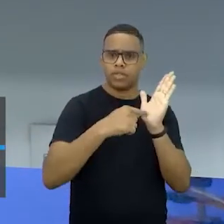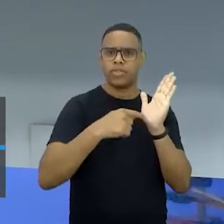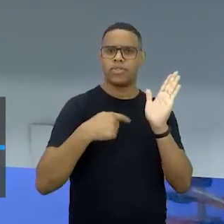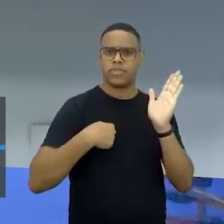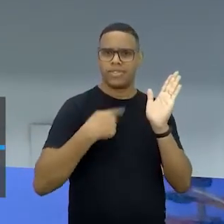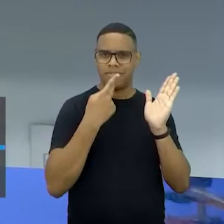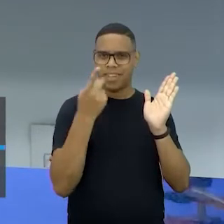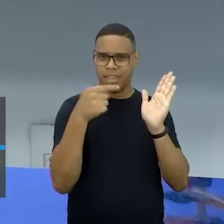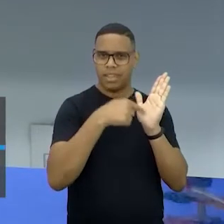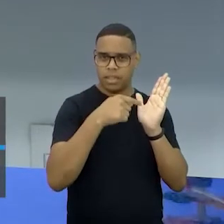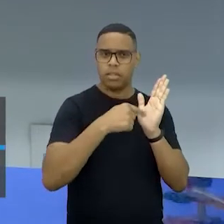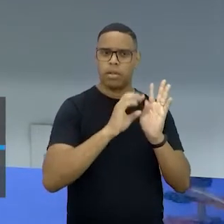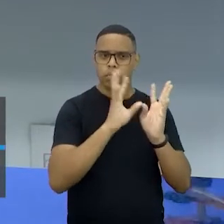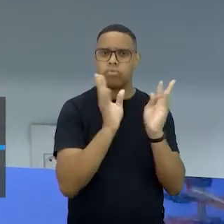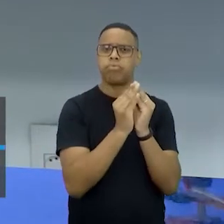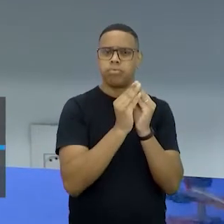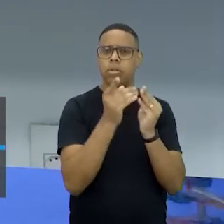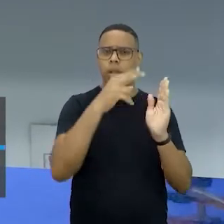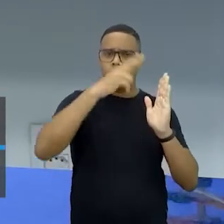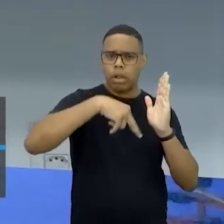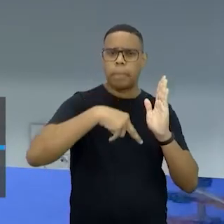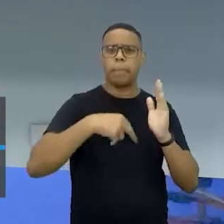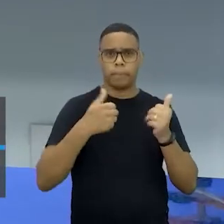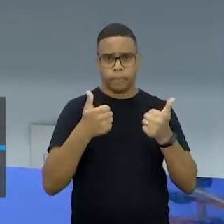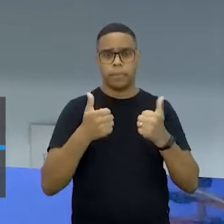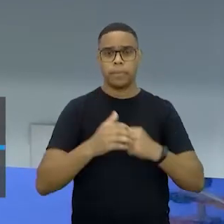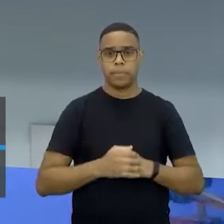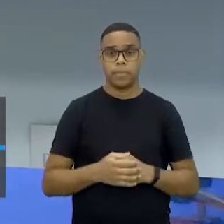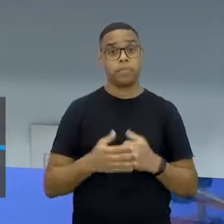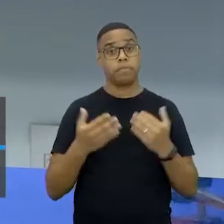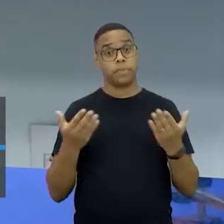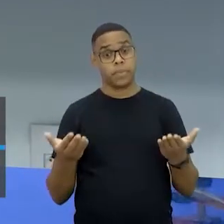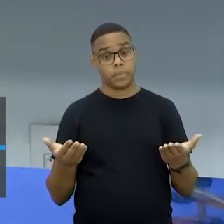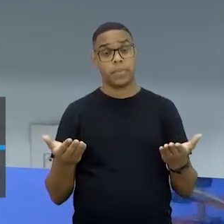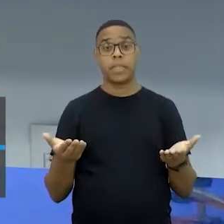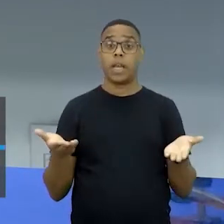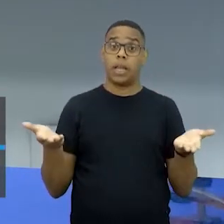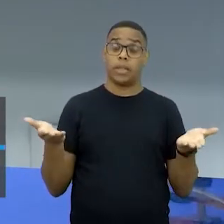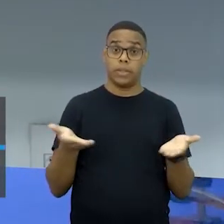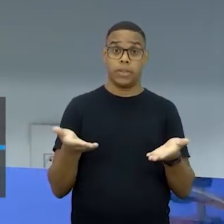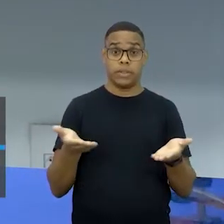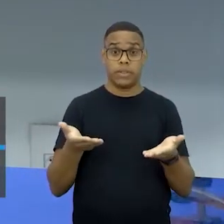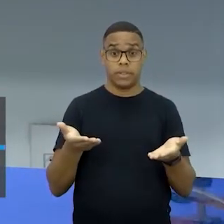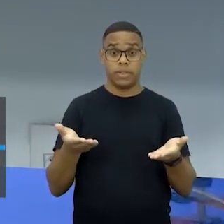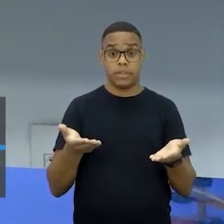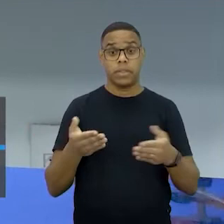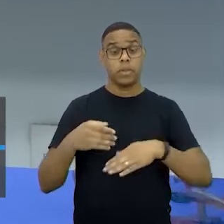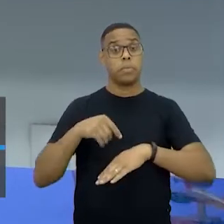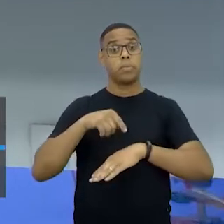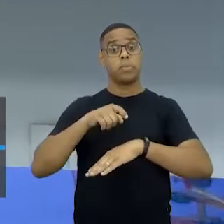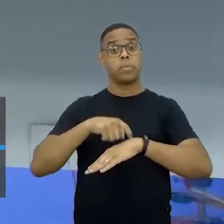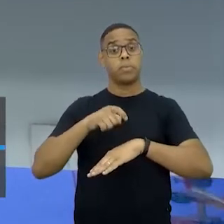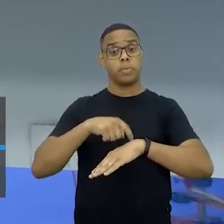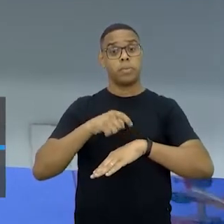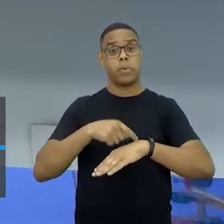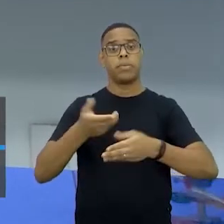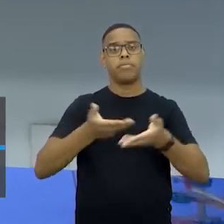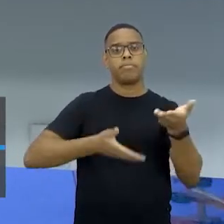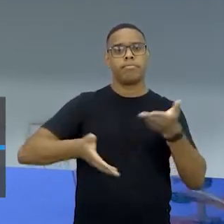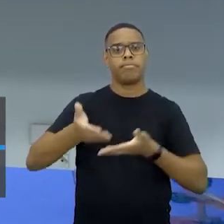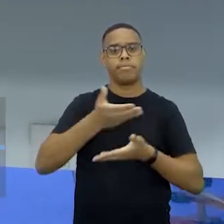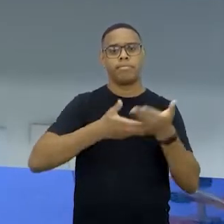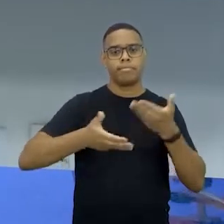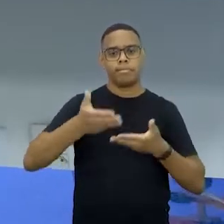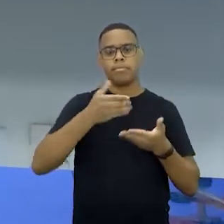eu apresentei aí de uma forma bem resumida para vocês e aí gente a gente chega então no nosso momento da interação